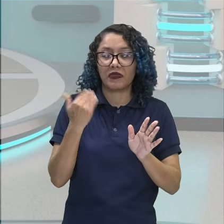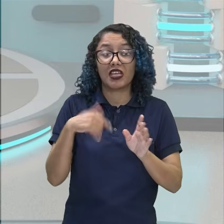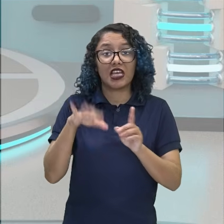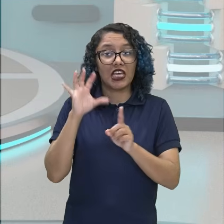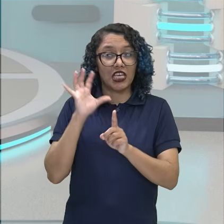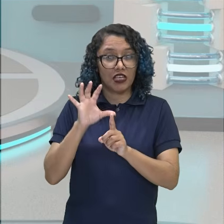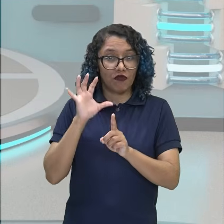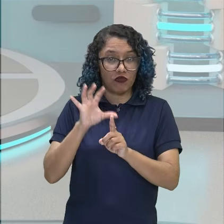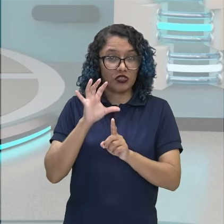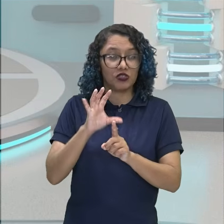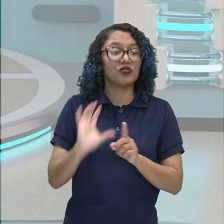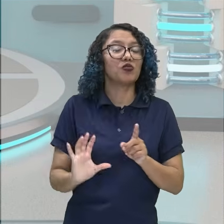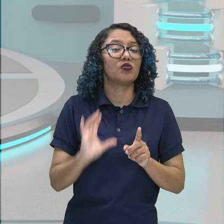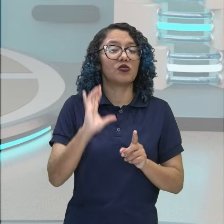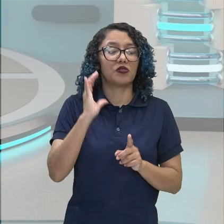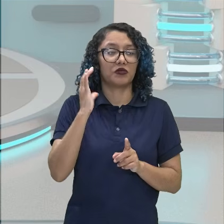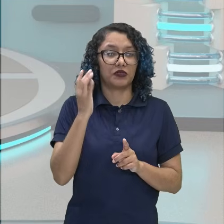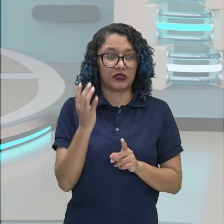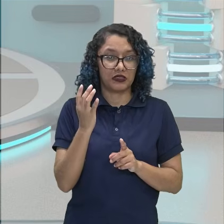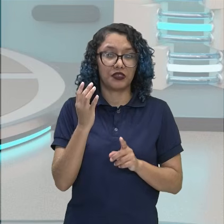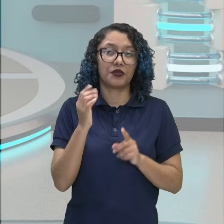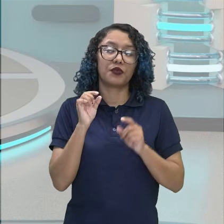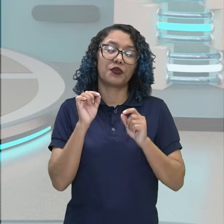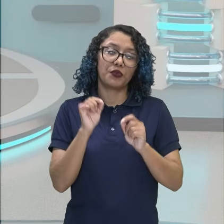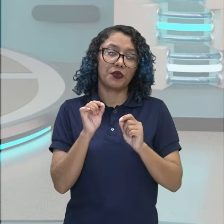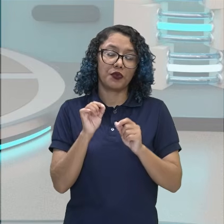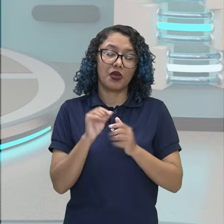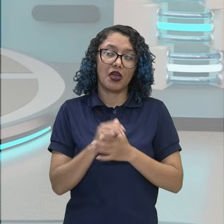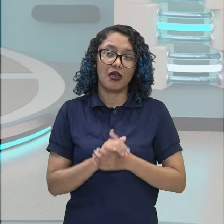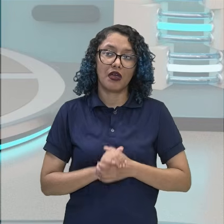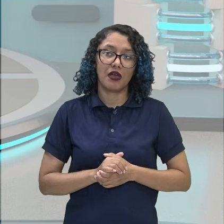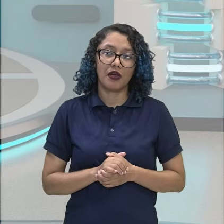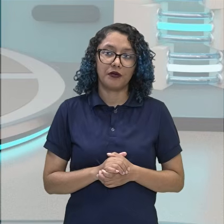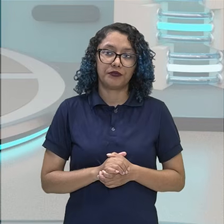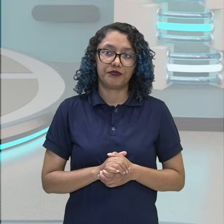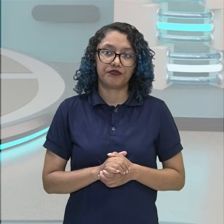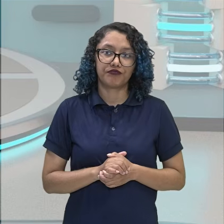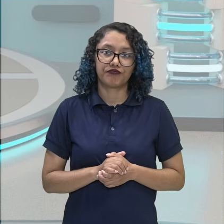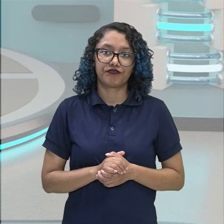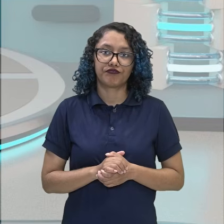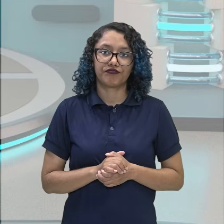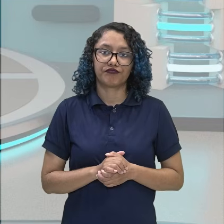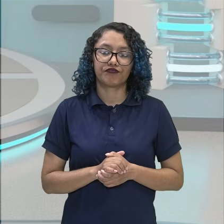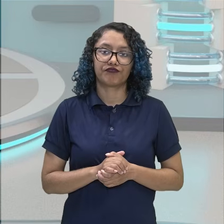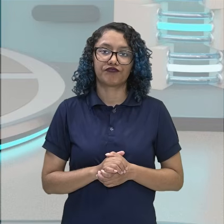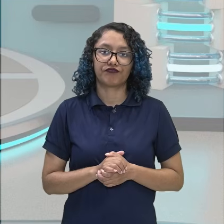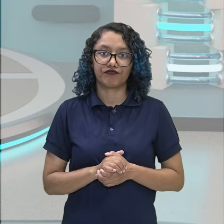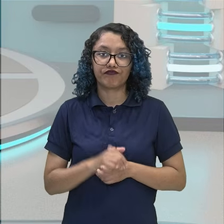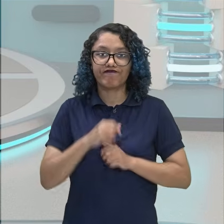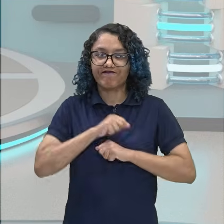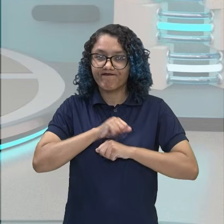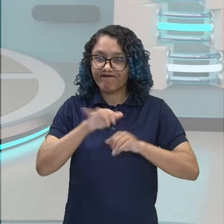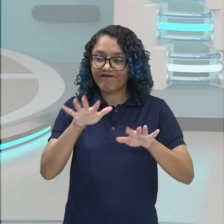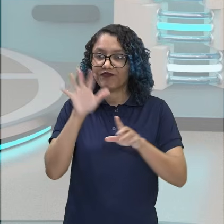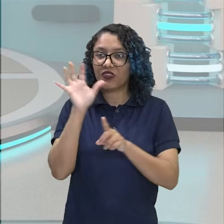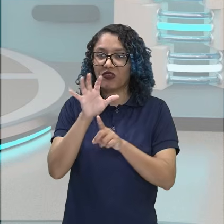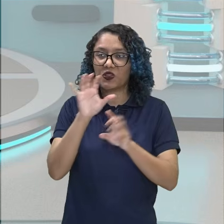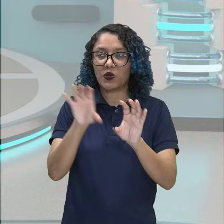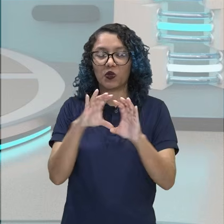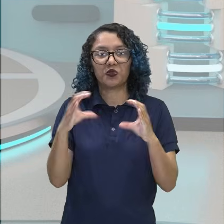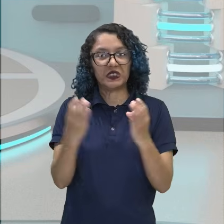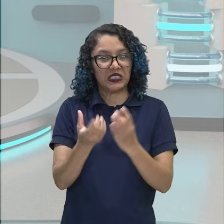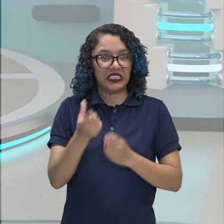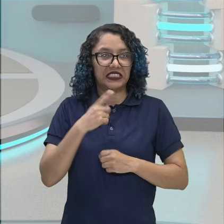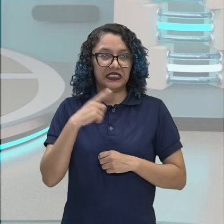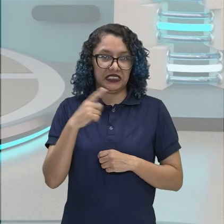aconteceu aí e que gerou certamente repercussão na sua comunidade, no seu